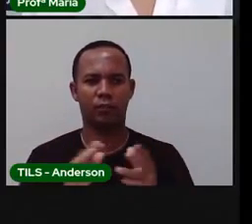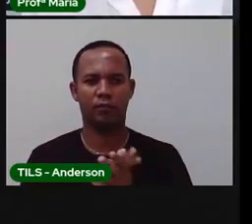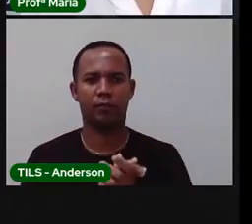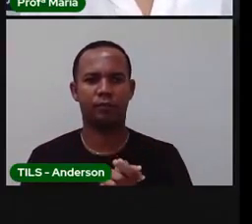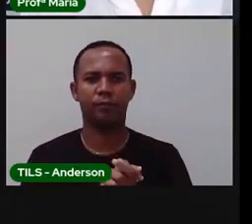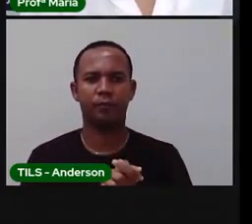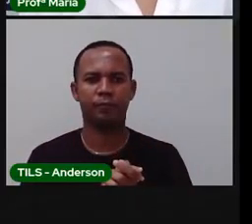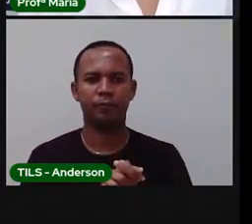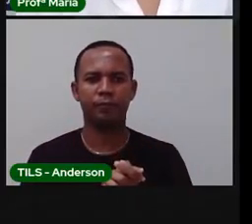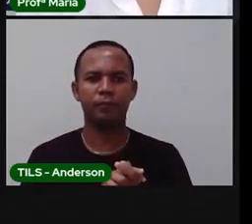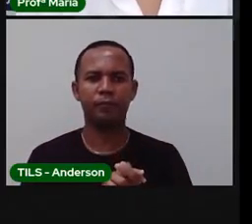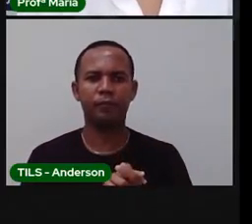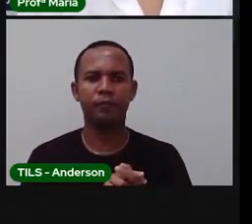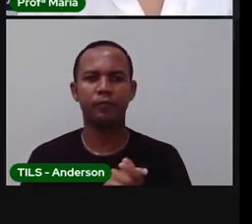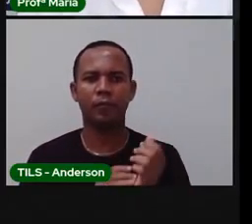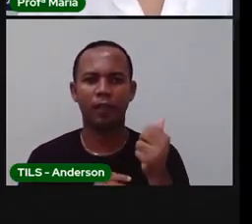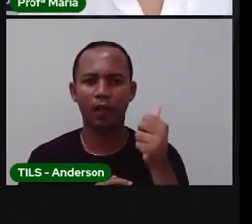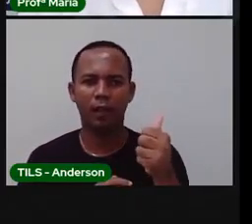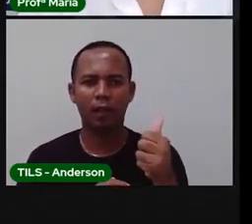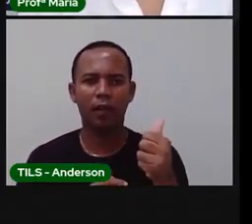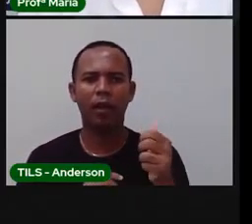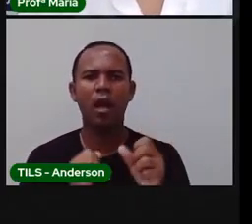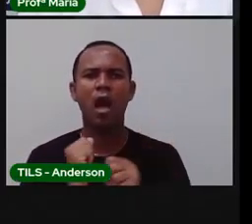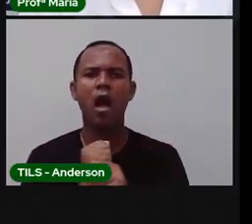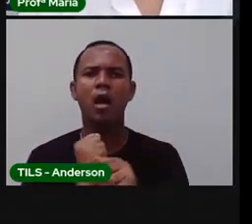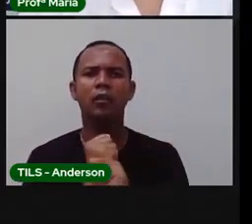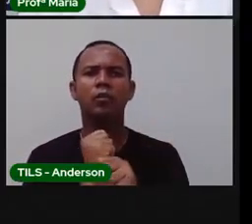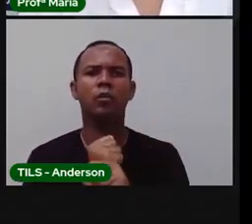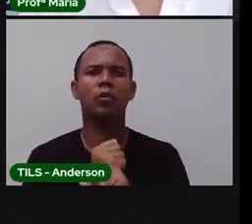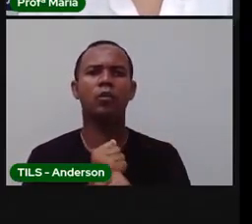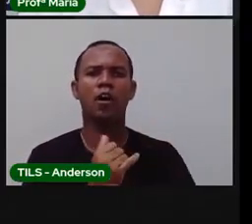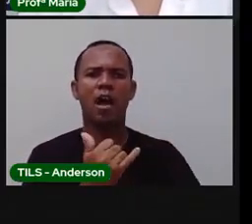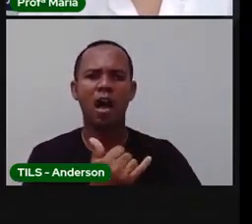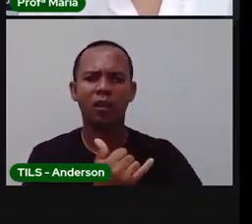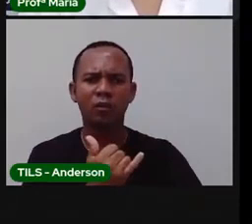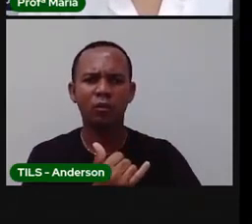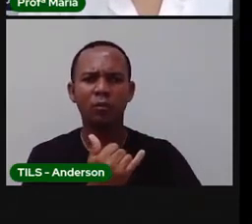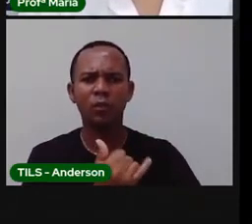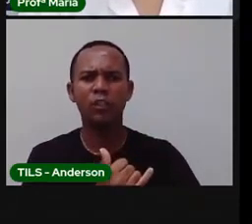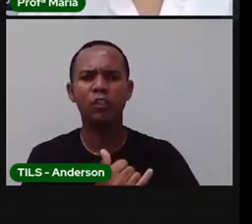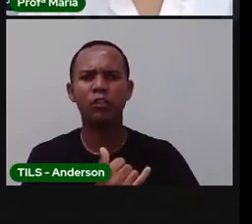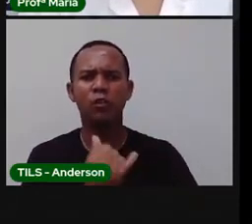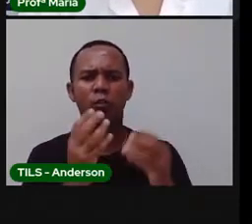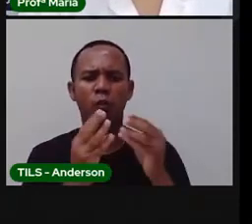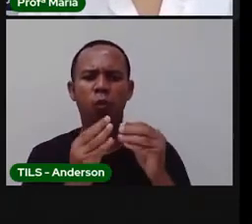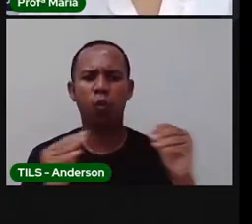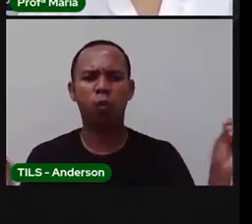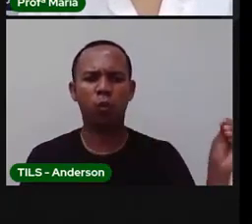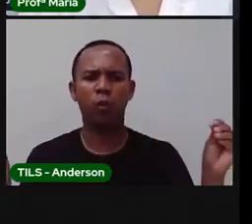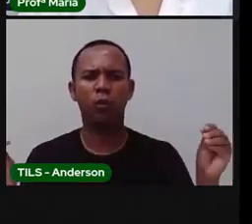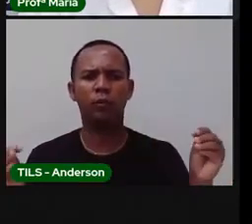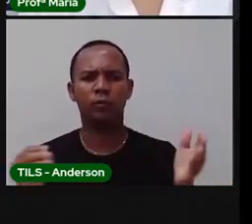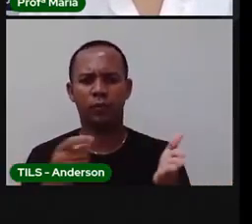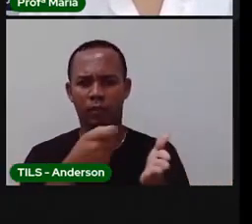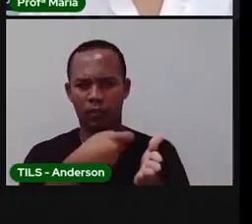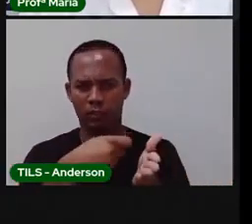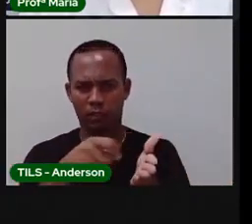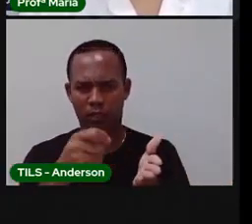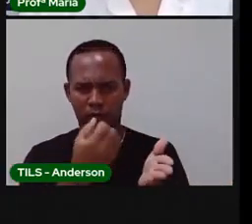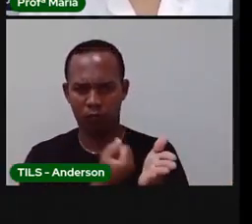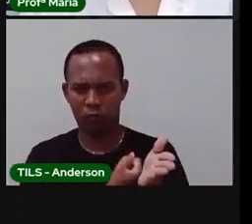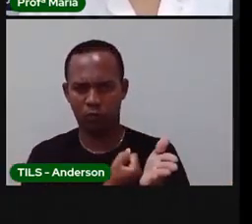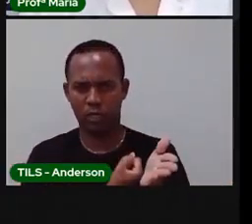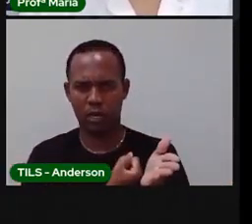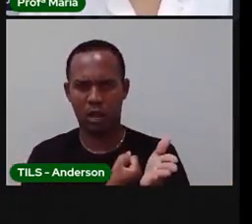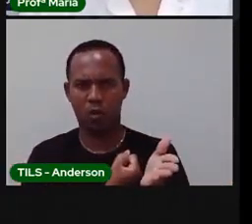Bom, letra A. Quanto tempo o alumínio leva para se decompor? Escreva por extenso o numeral. Para